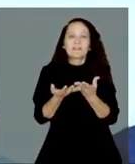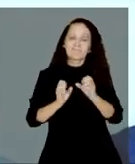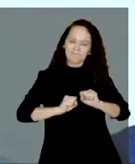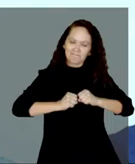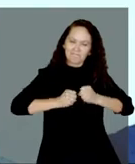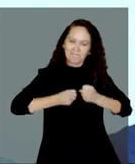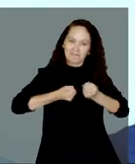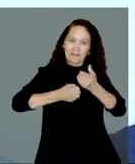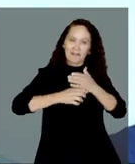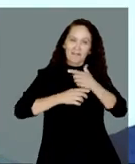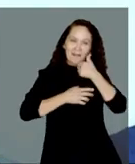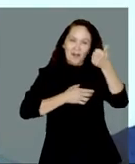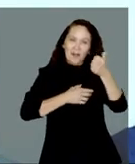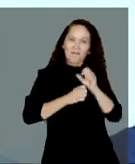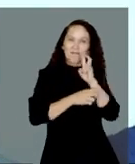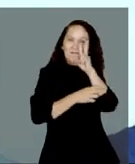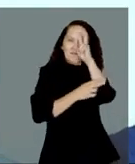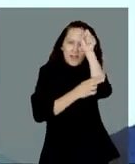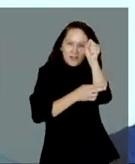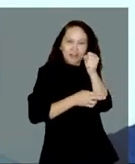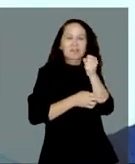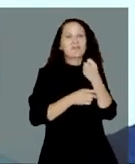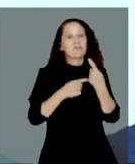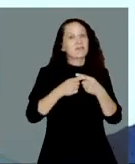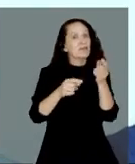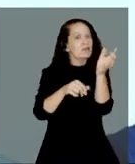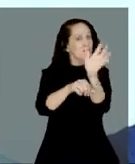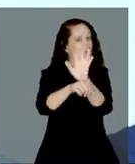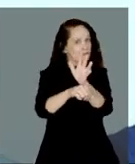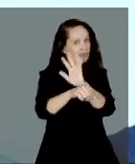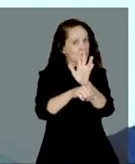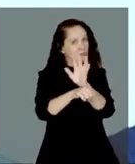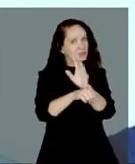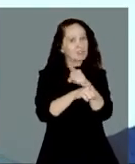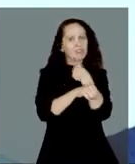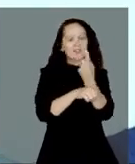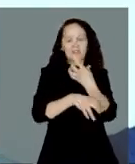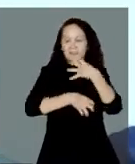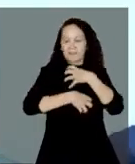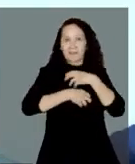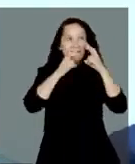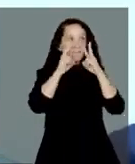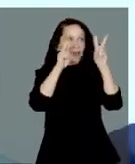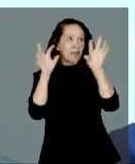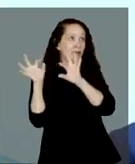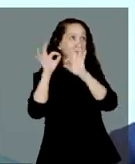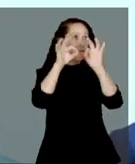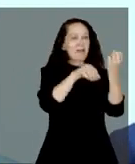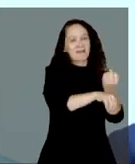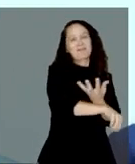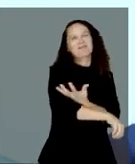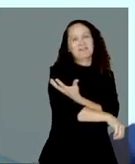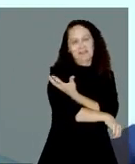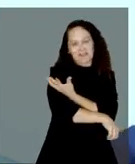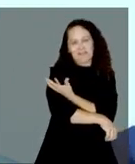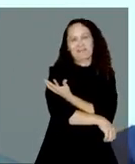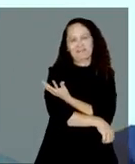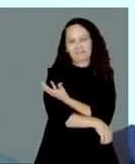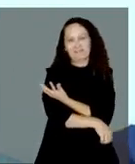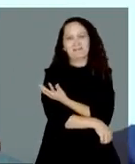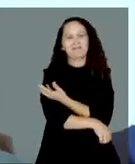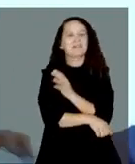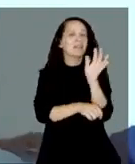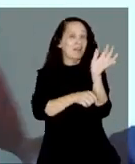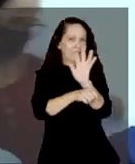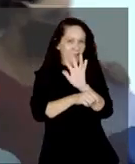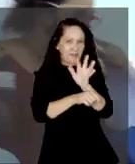ela reflete e é refletida na arte. E esse é exatamente o